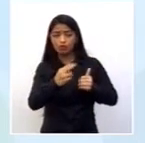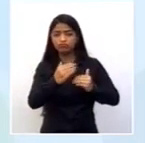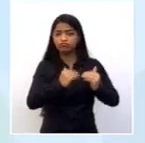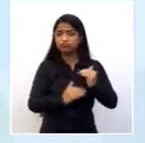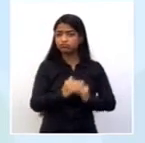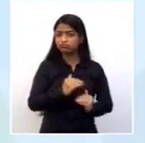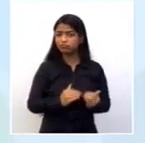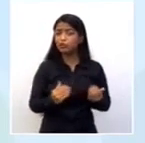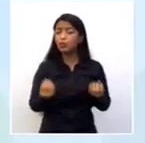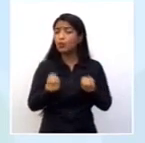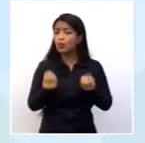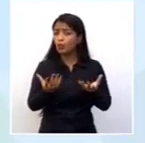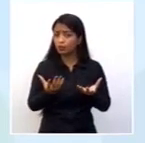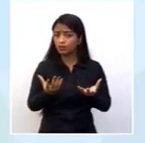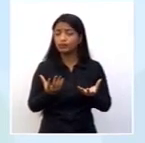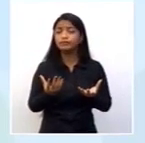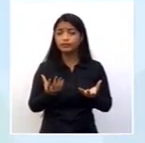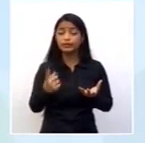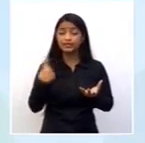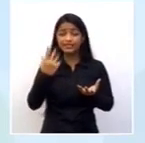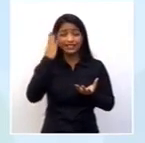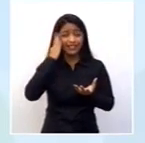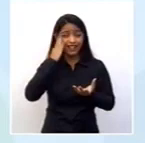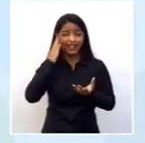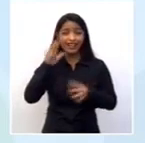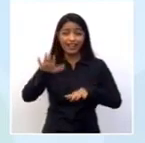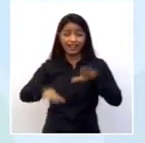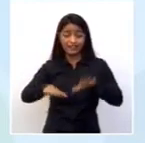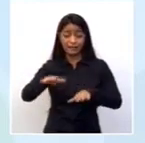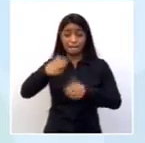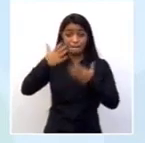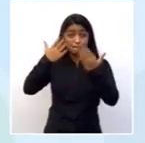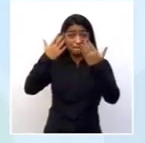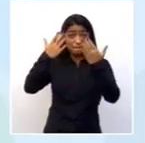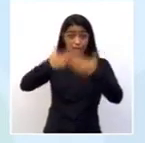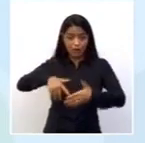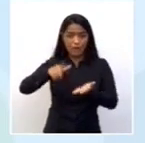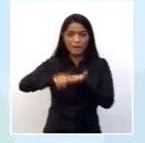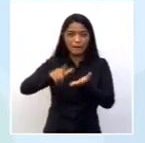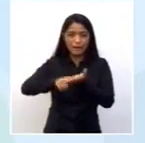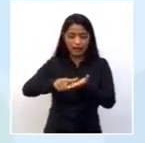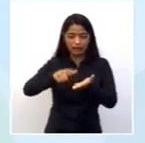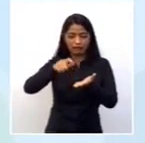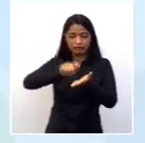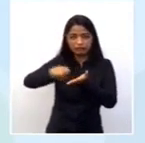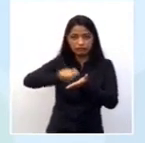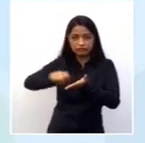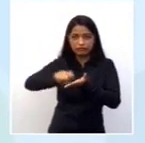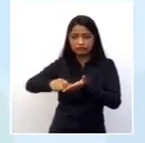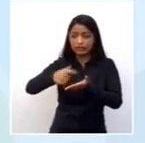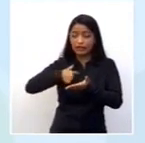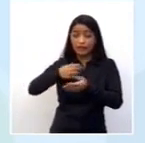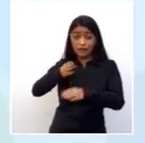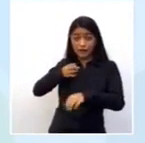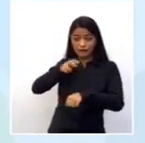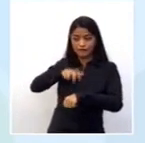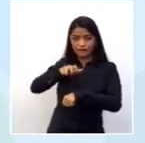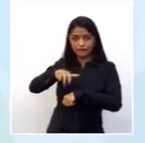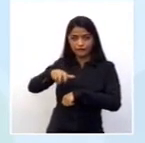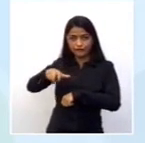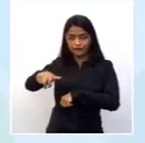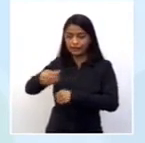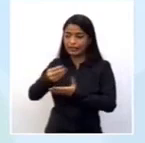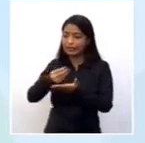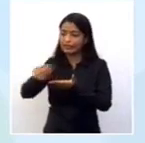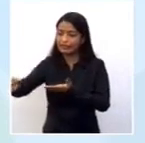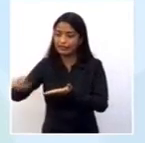as dificuldades logísticas de realização de provas escritas, uma alternativa que poderá ser utilizada, dependendo dos